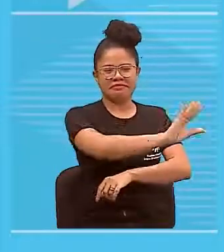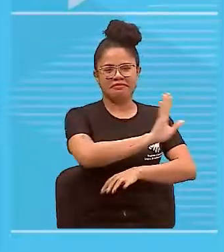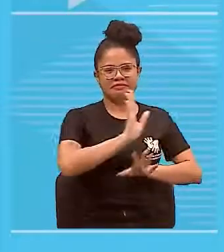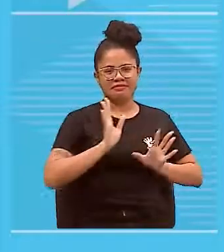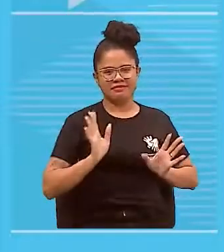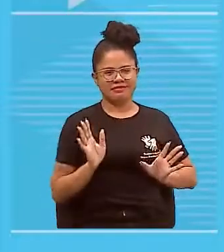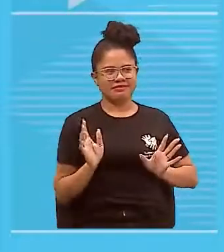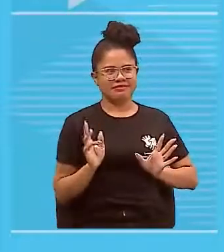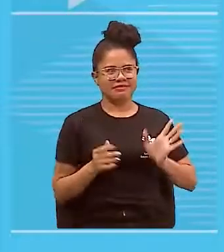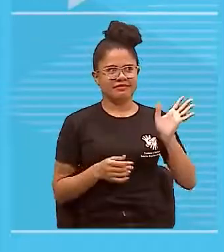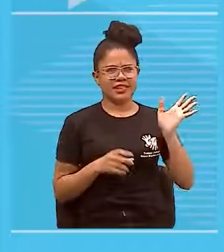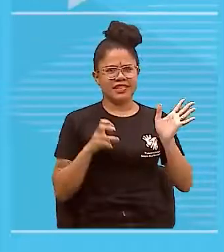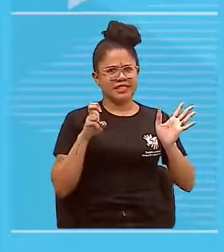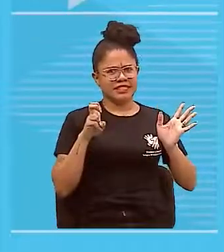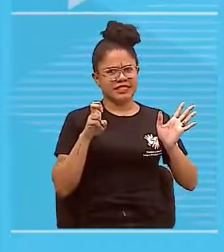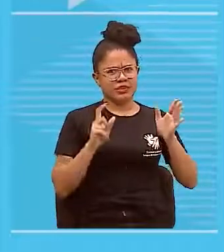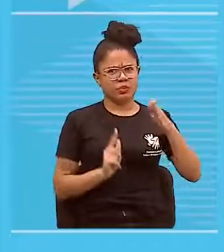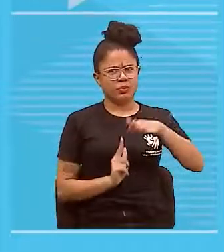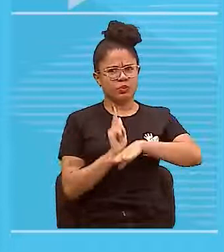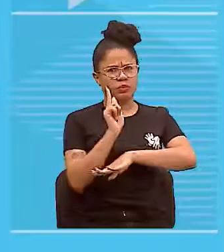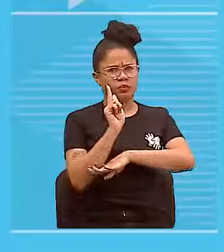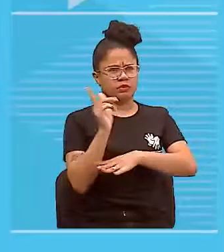5 mísseis